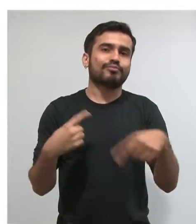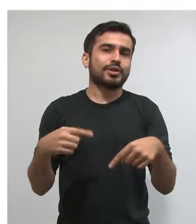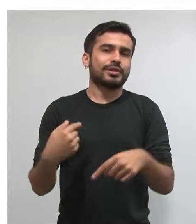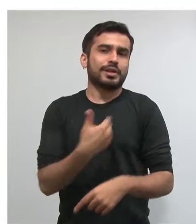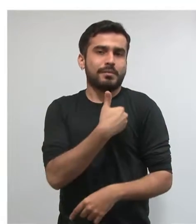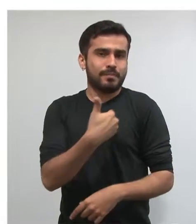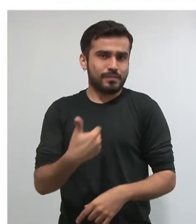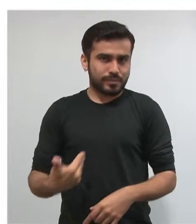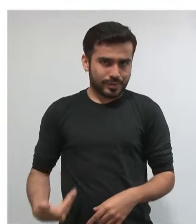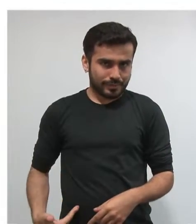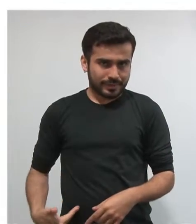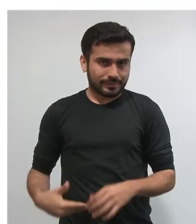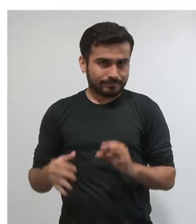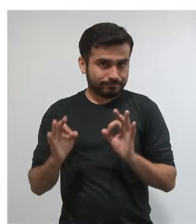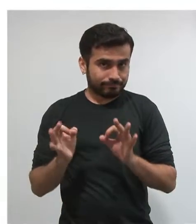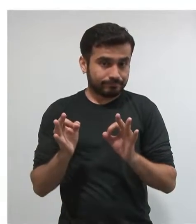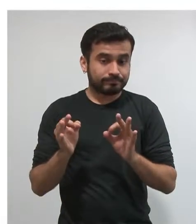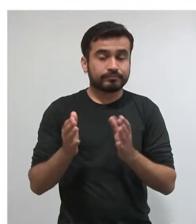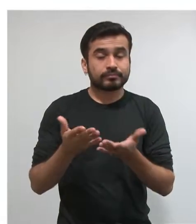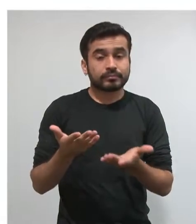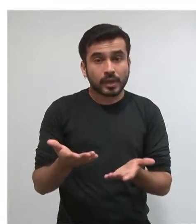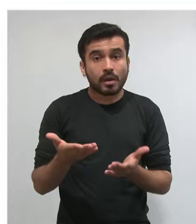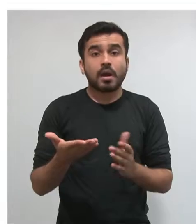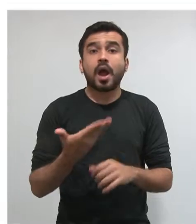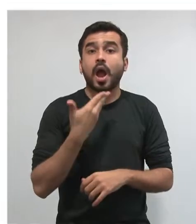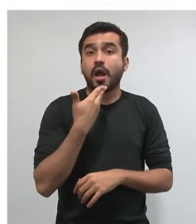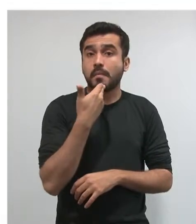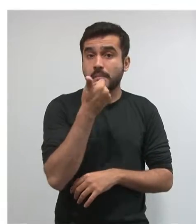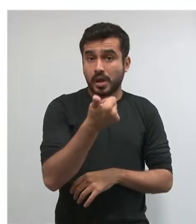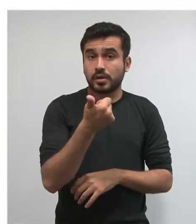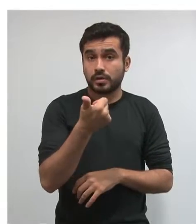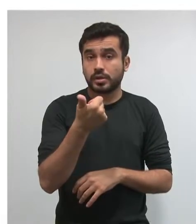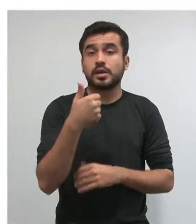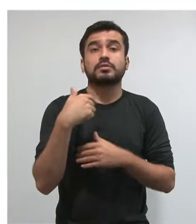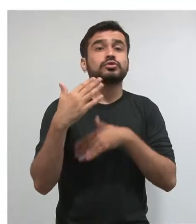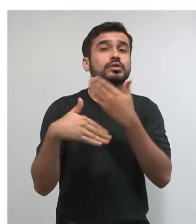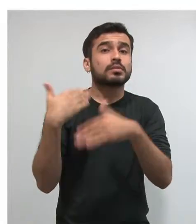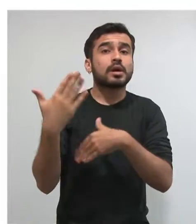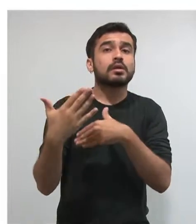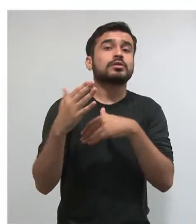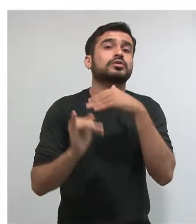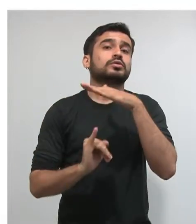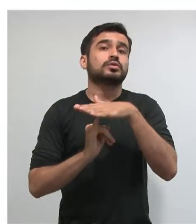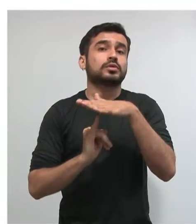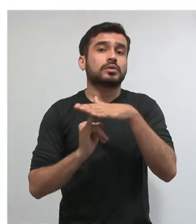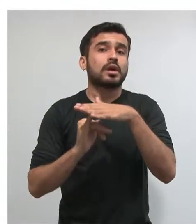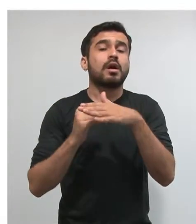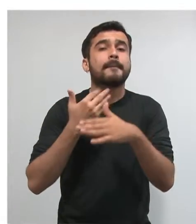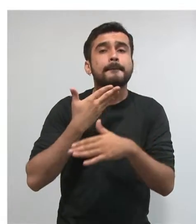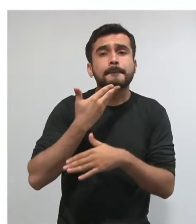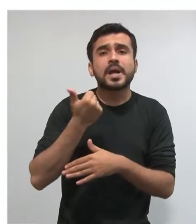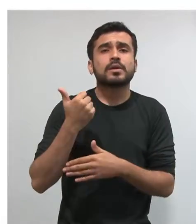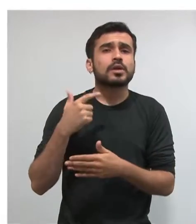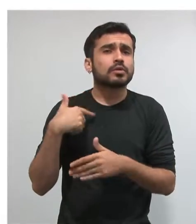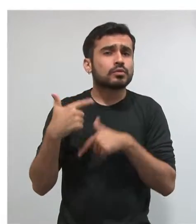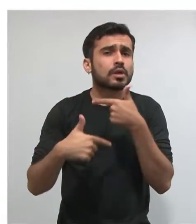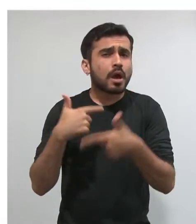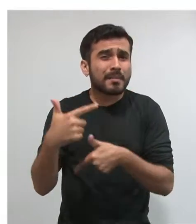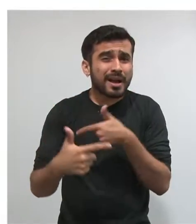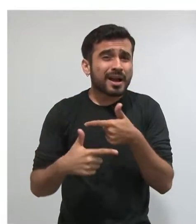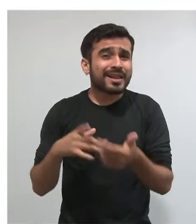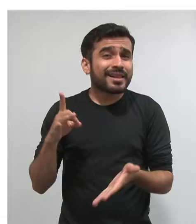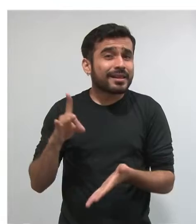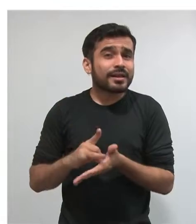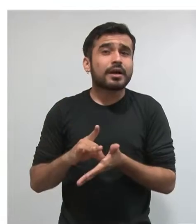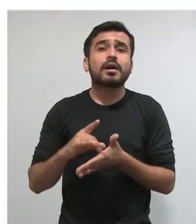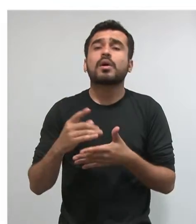pública, certo? Essa melhoria, ela ocorre, esse desempenho institucional e essa melhoria de eficiência, eficácia e efetividade, ela